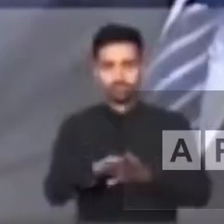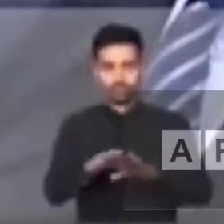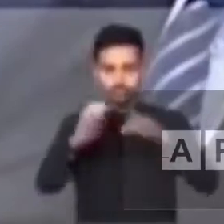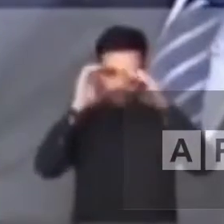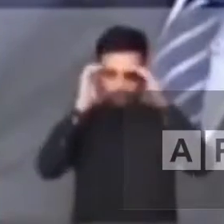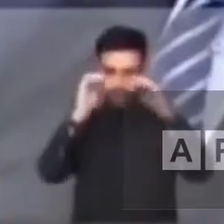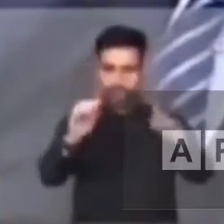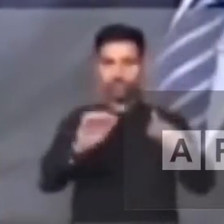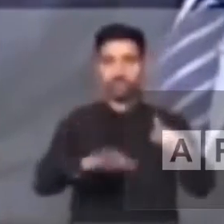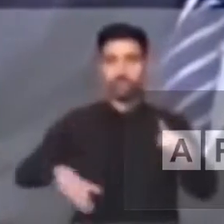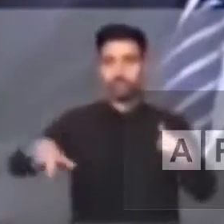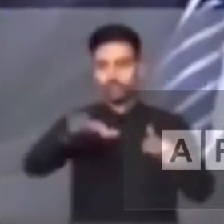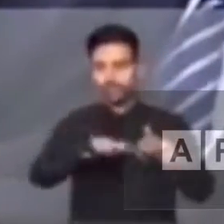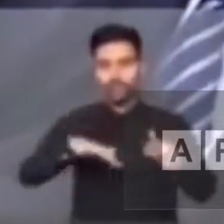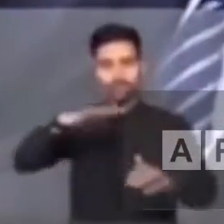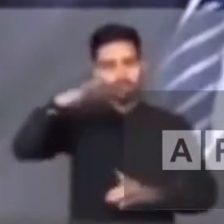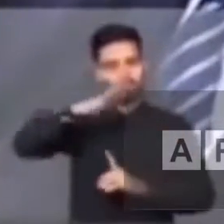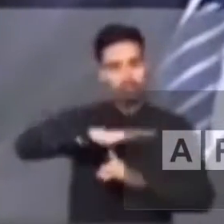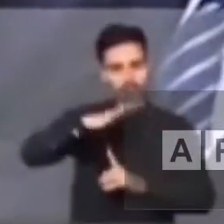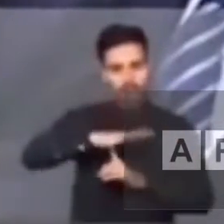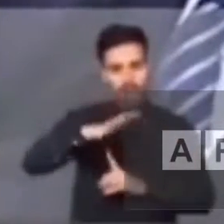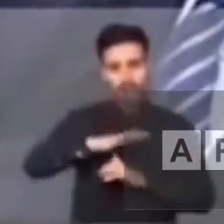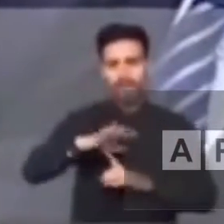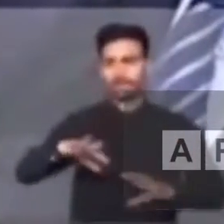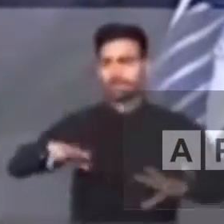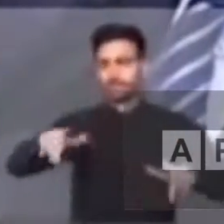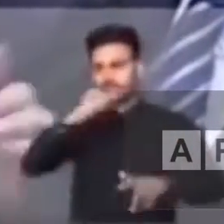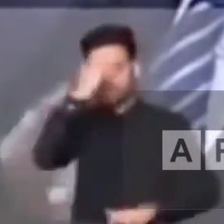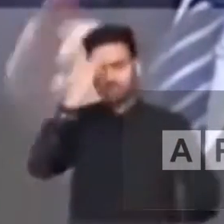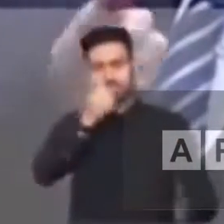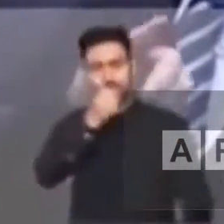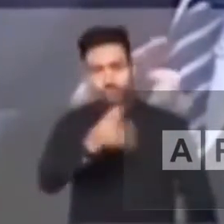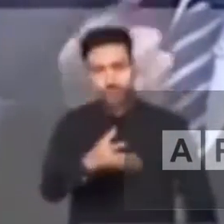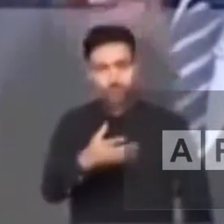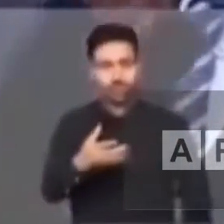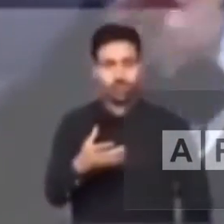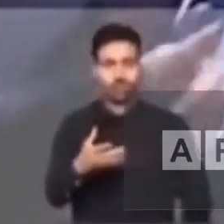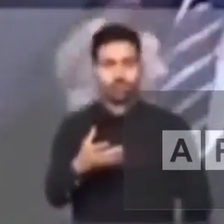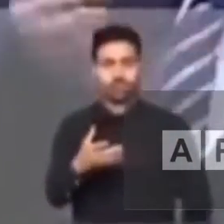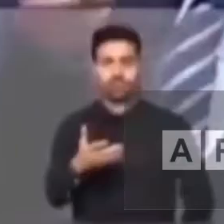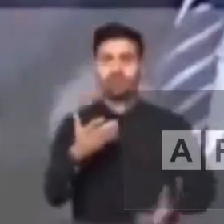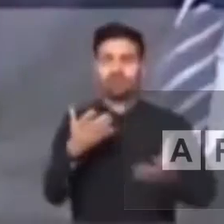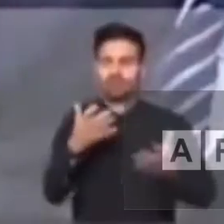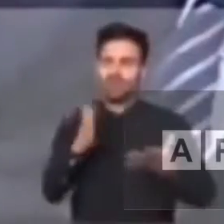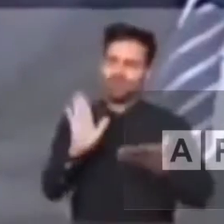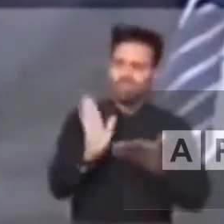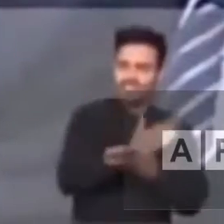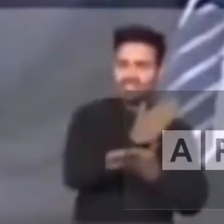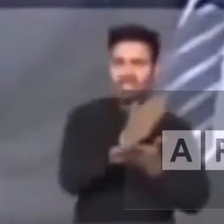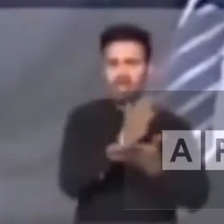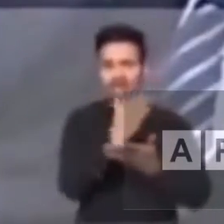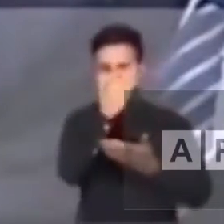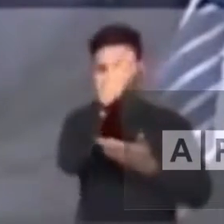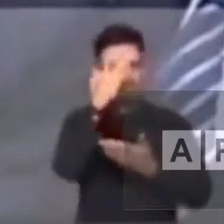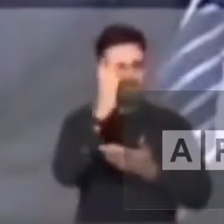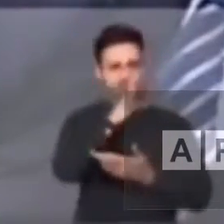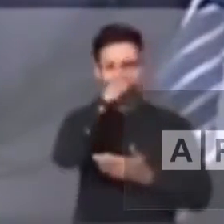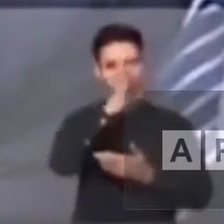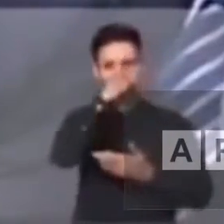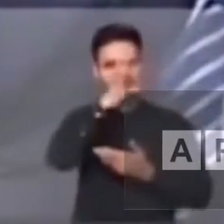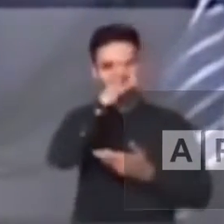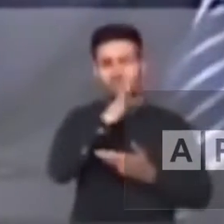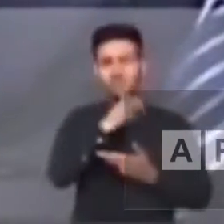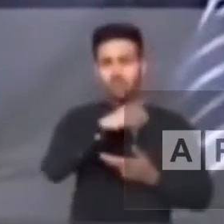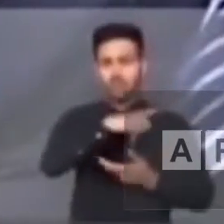do povo do Paraná e das pessoas de bem que querem tirar uma oligarquia instalada nesse poder,